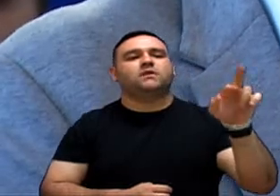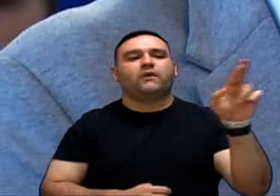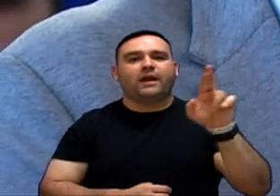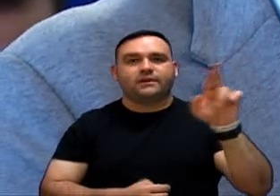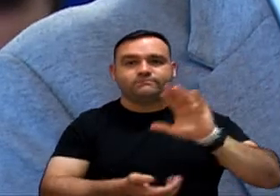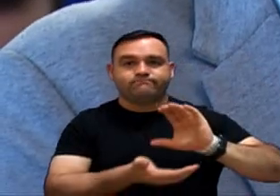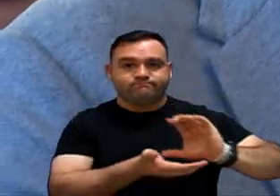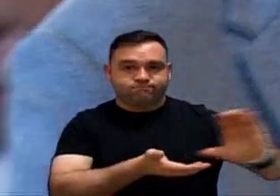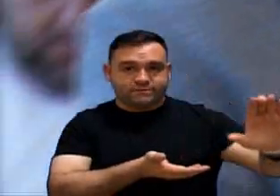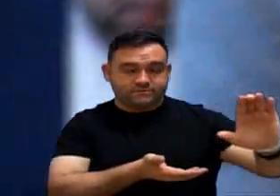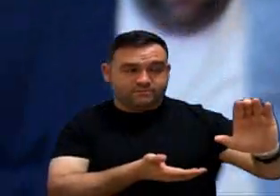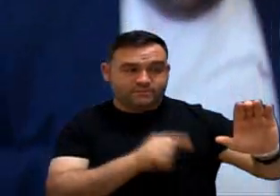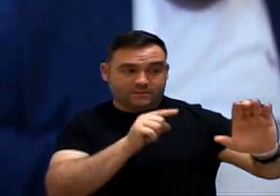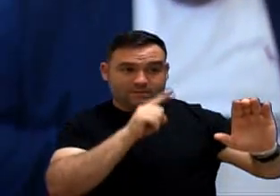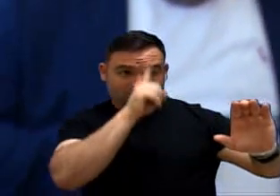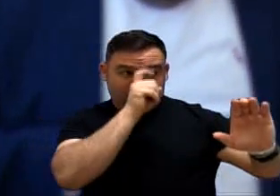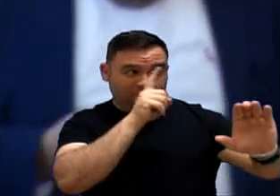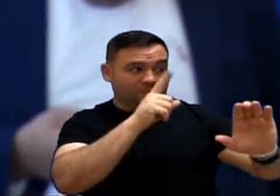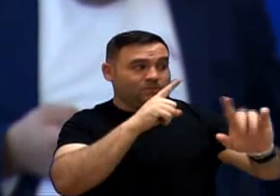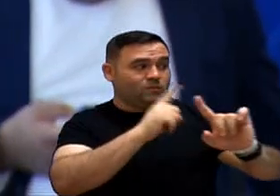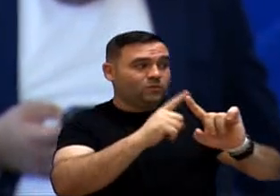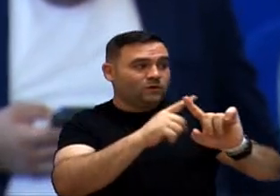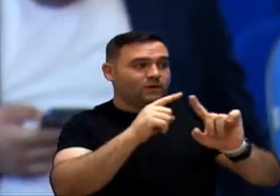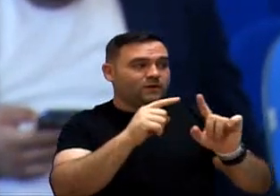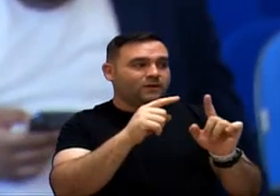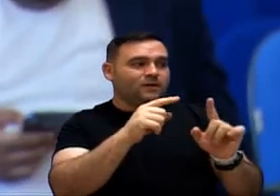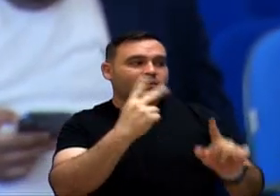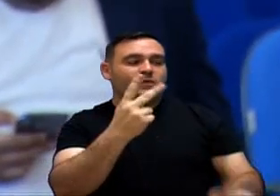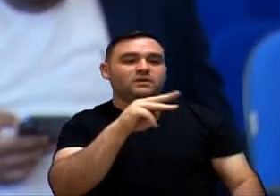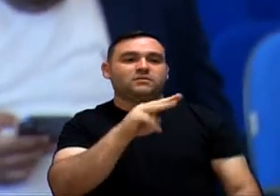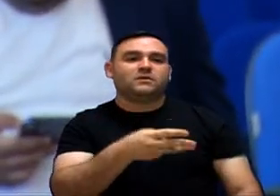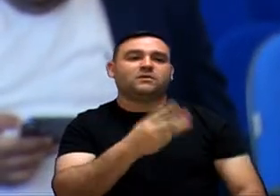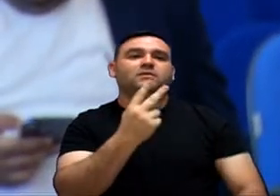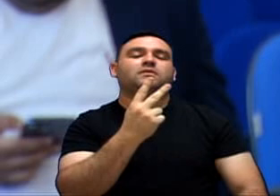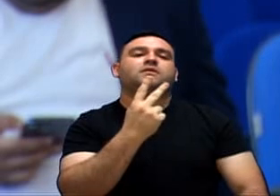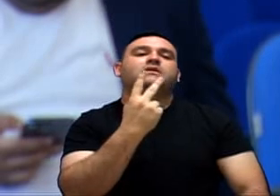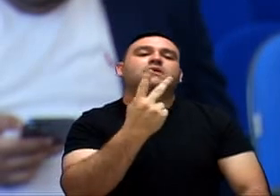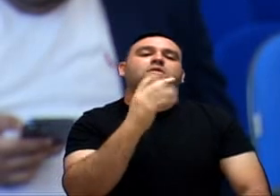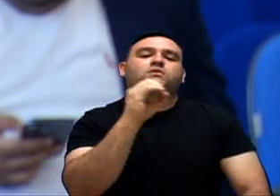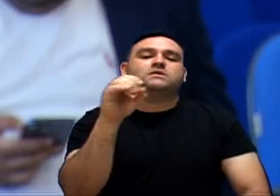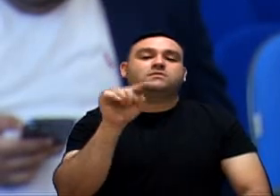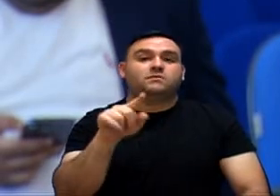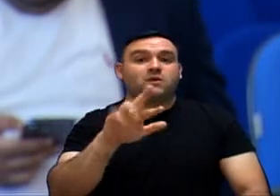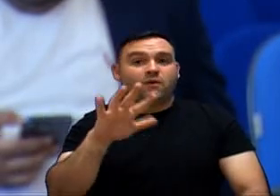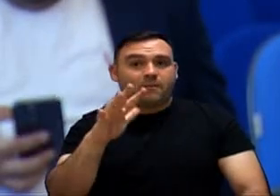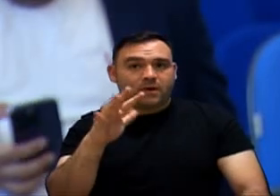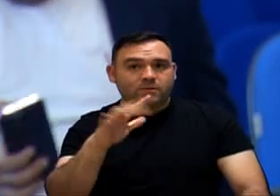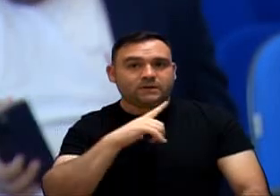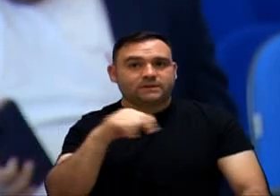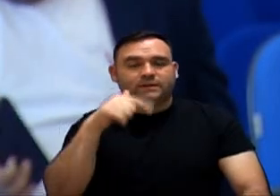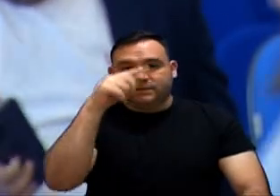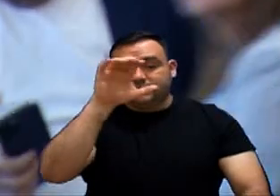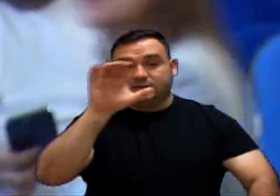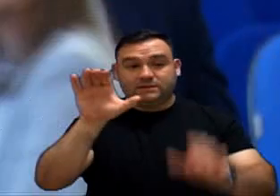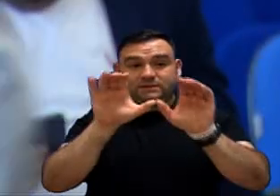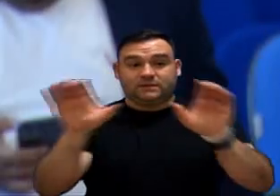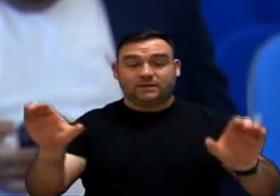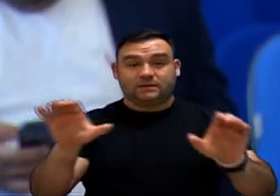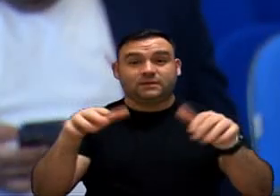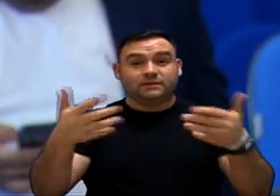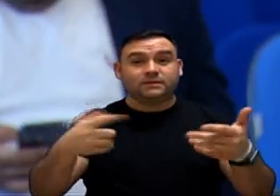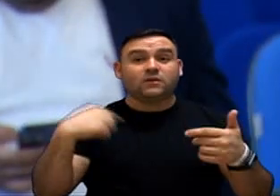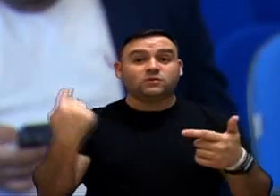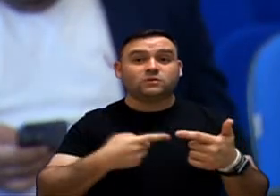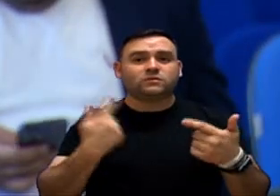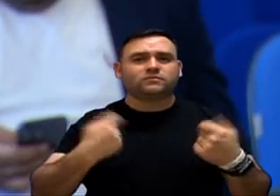R$ 2.800.000 em desfavor de R$ 2.200.000, aproximadamente, da Santa Casa. Então, a